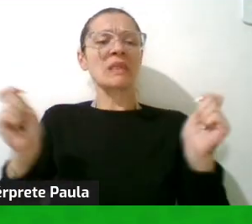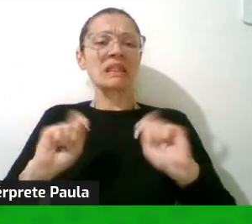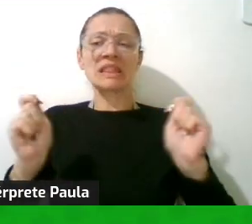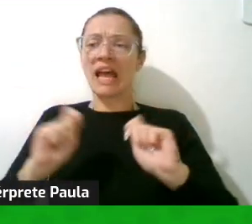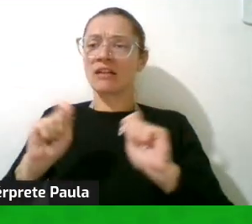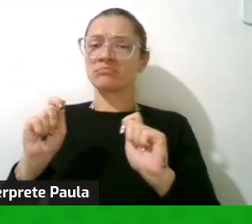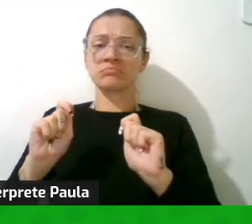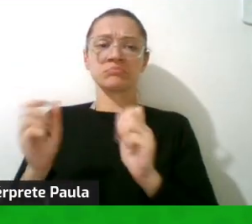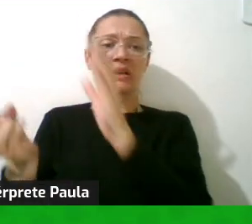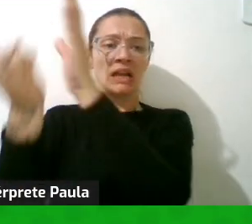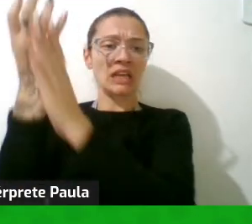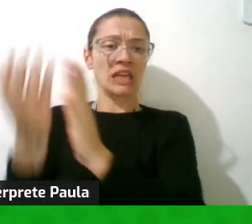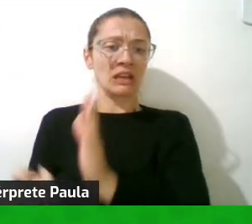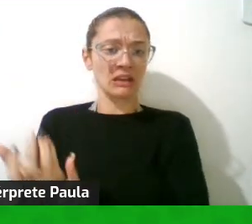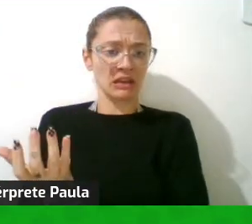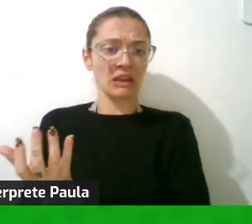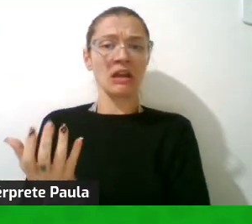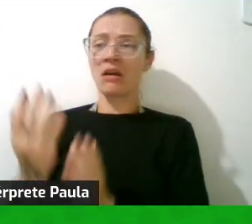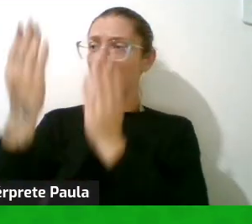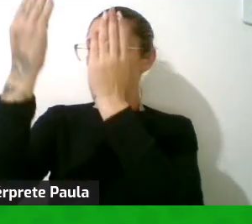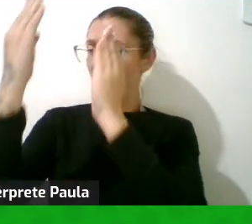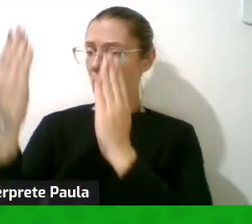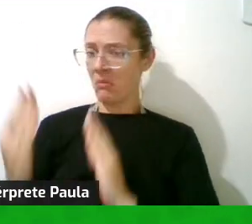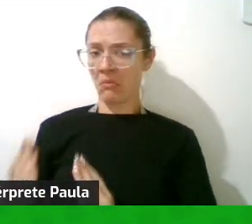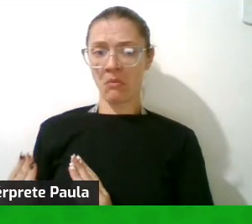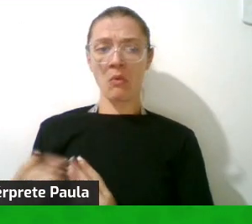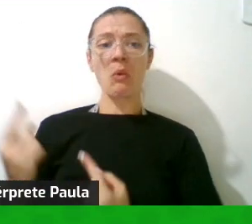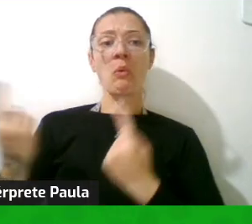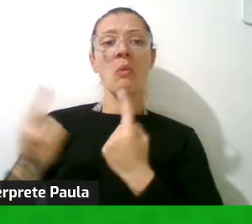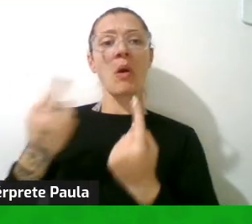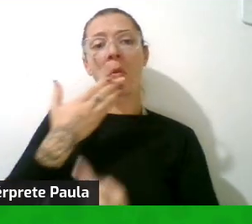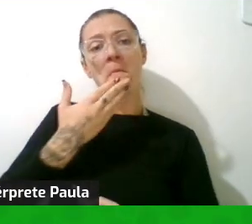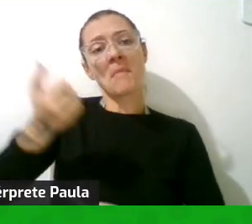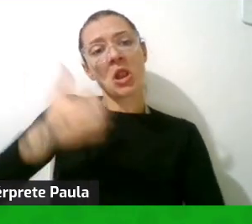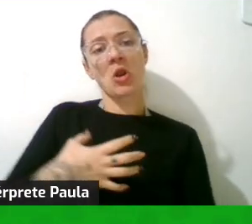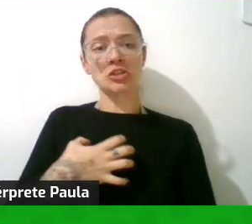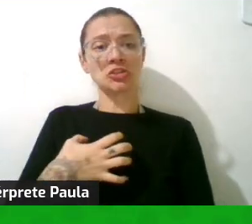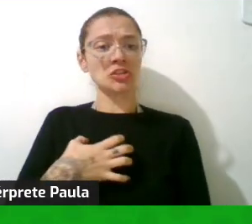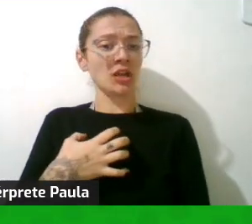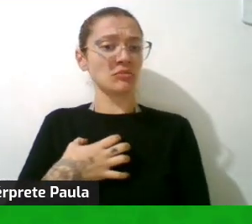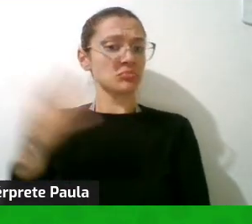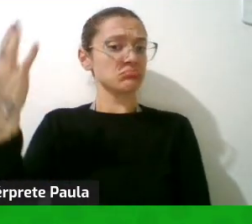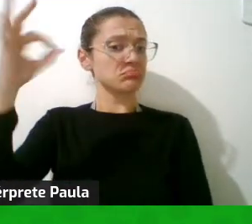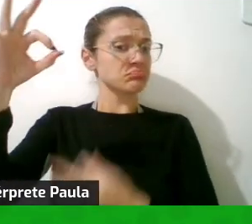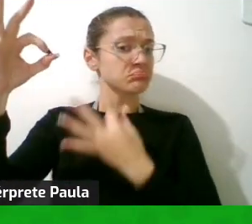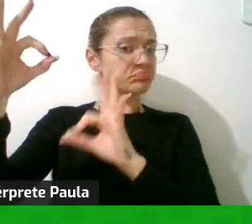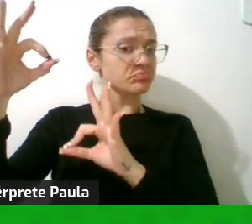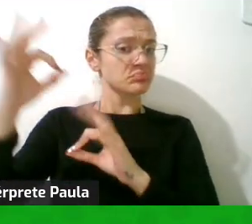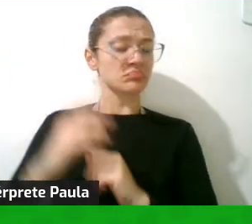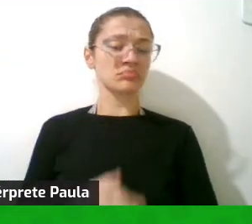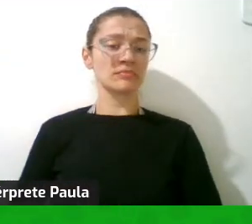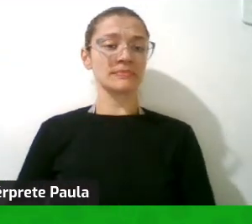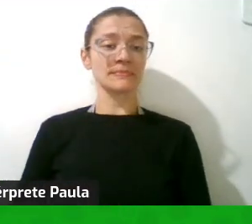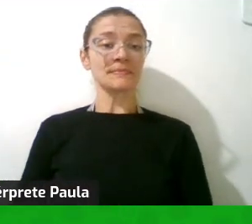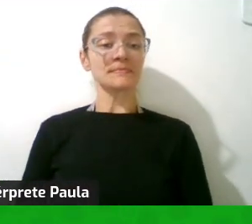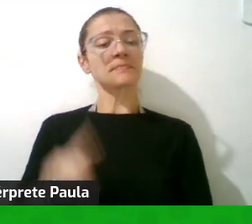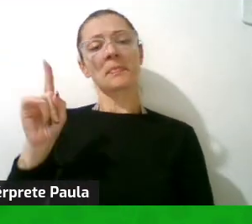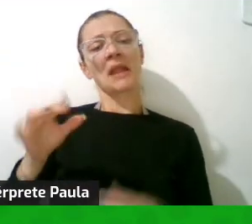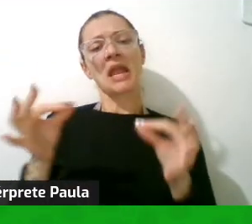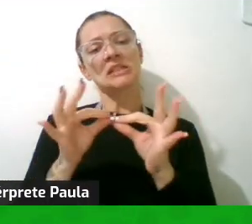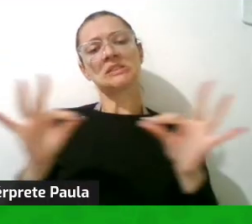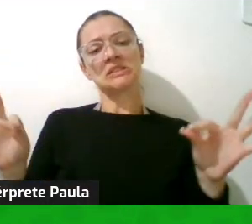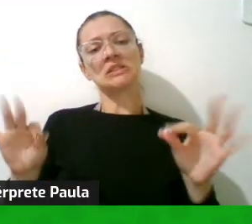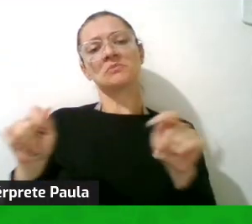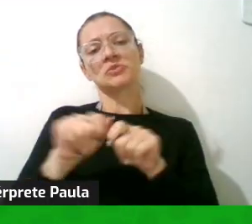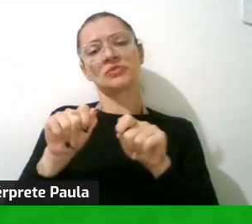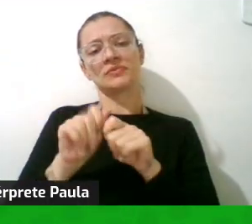observar e validar se realmente é aquele gráfico que você queria, se não, não faz sentido aquele gráfico. É bem simples de gerar ali dentro do